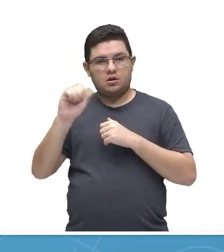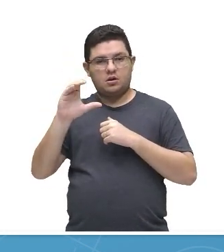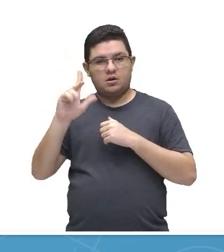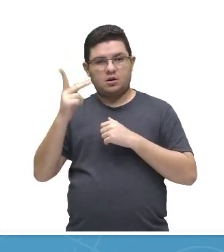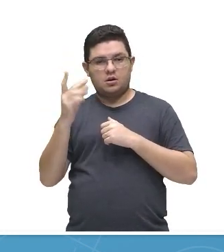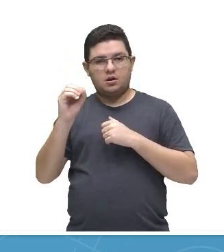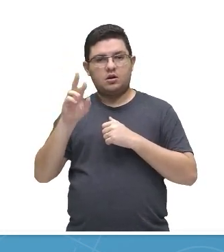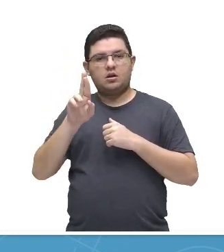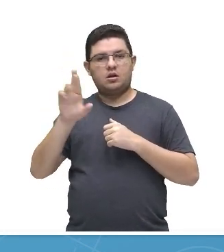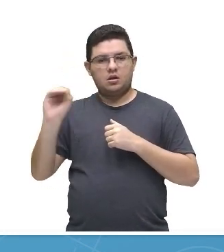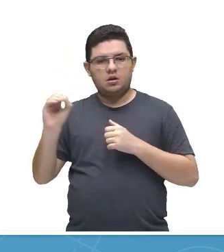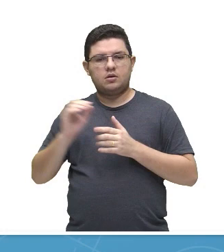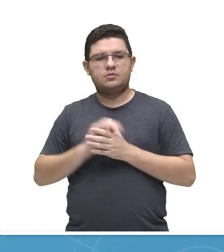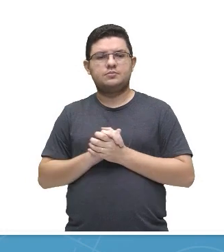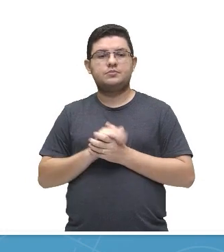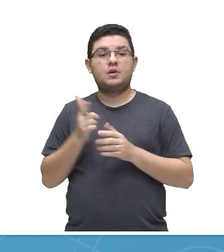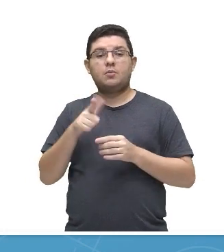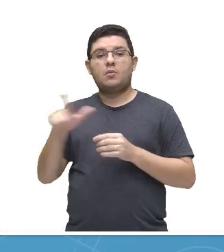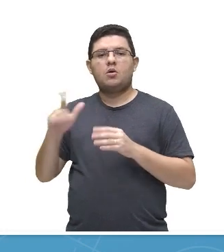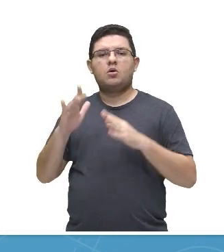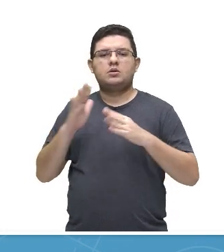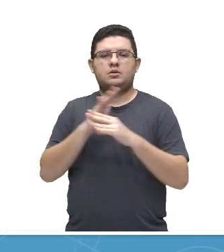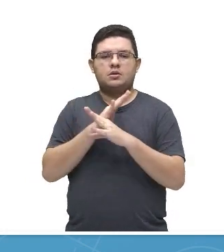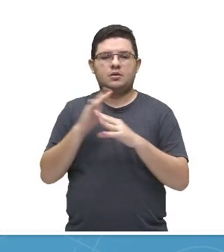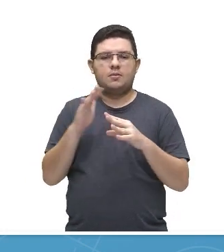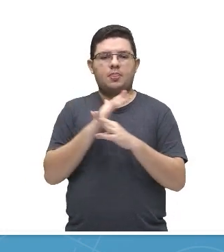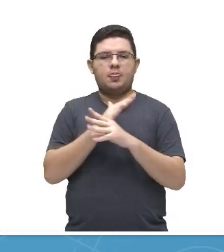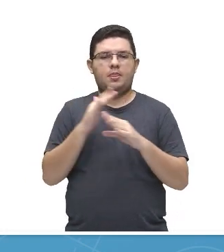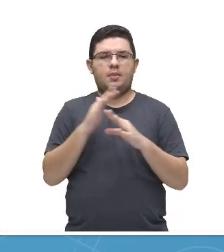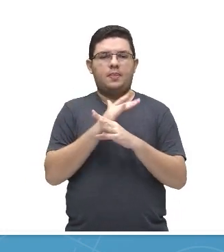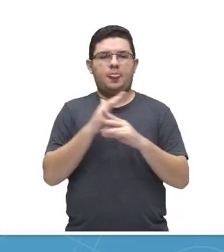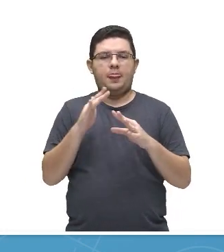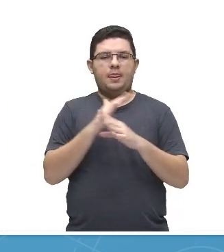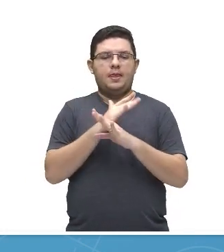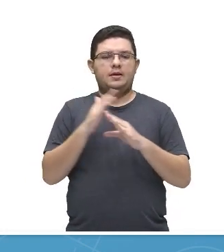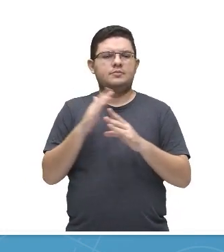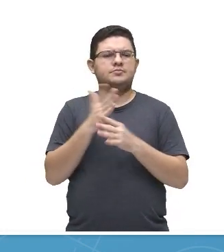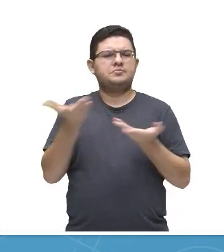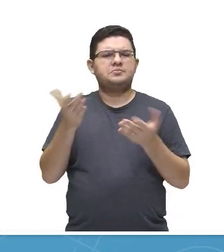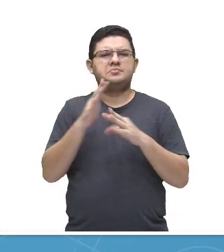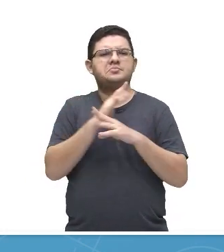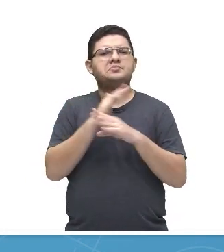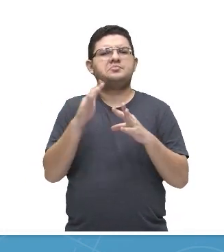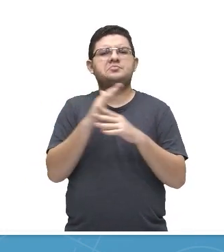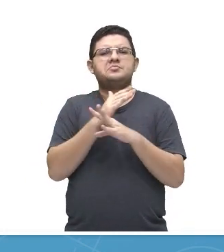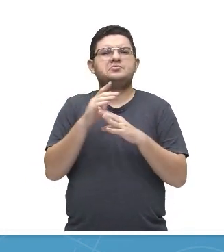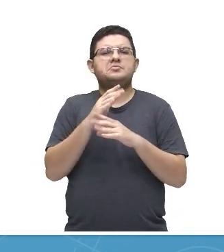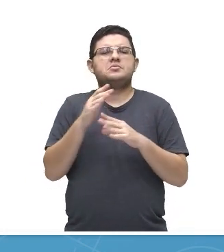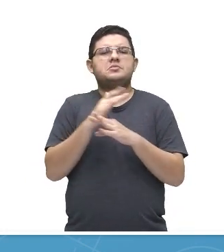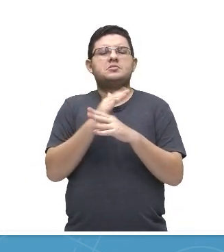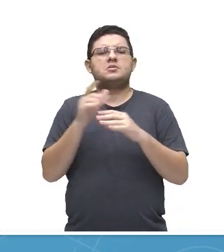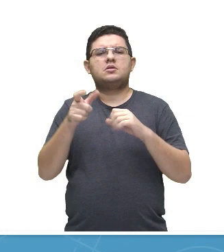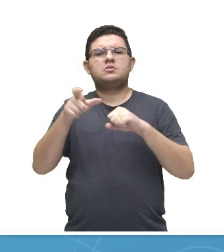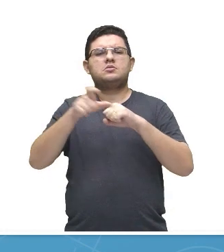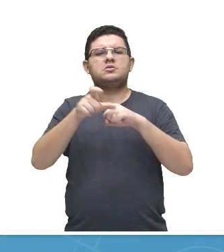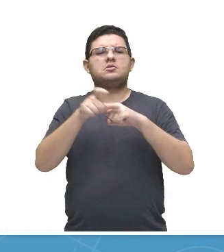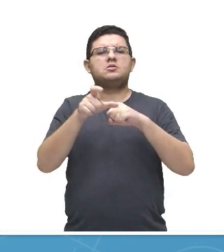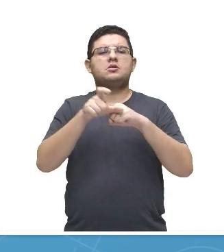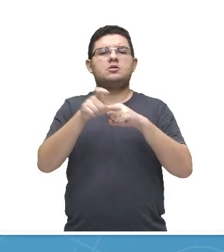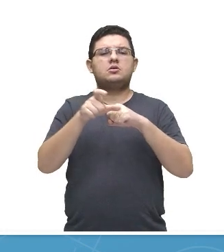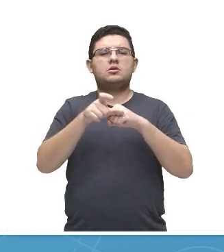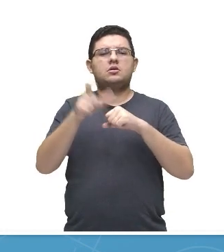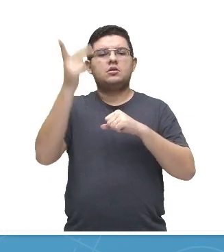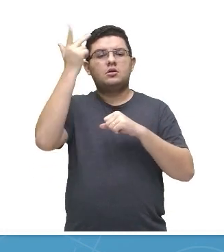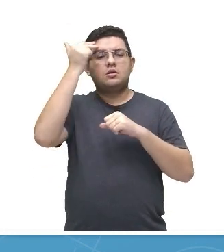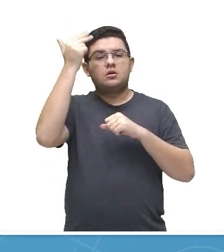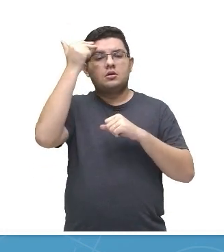Animal. E cidade, né? Cidade, por que cidade é substantivo comum e